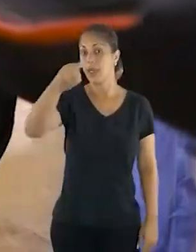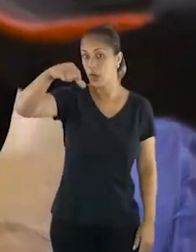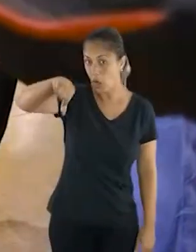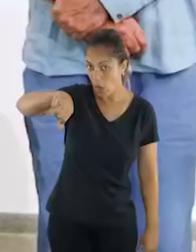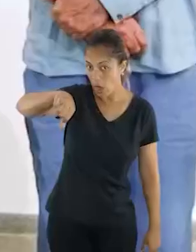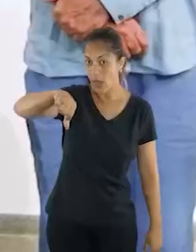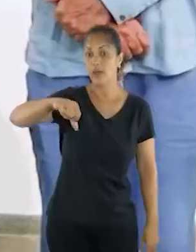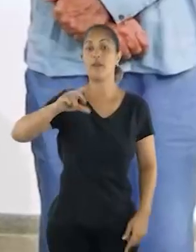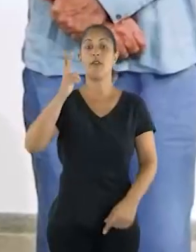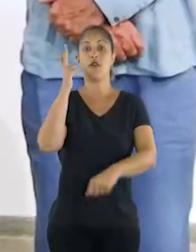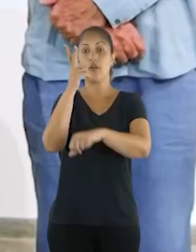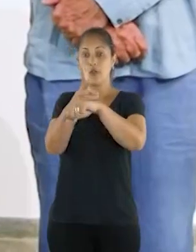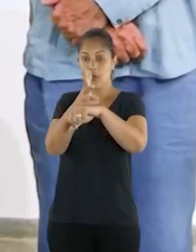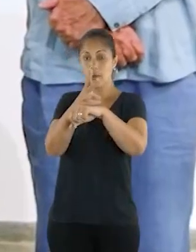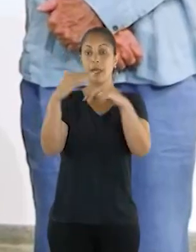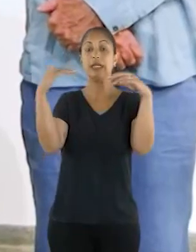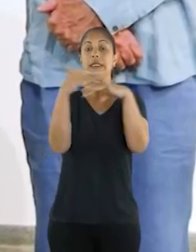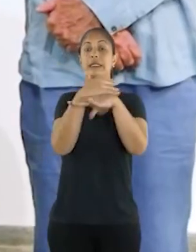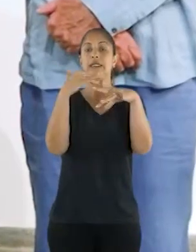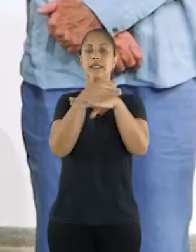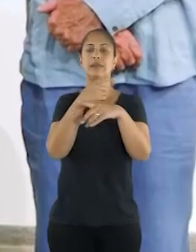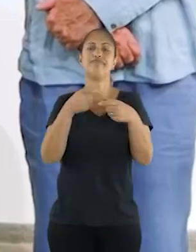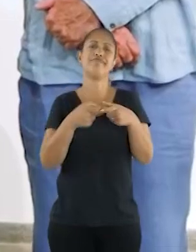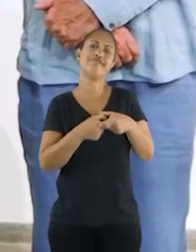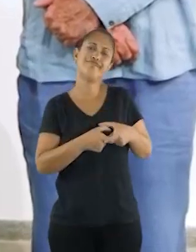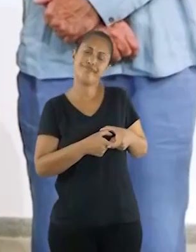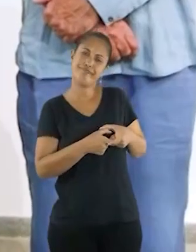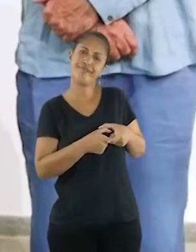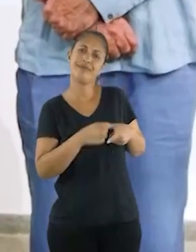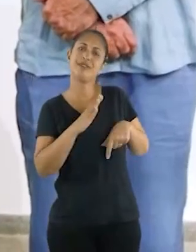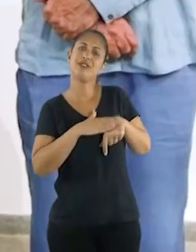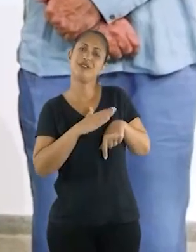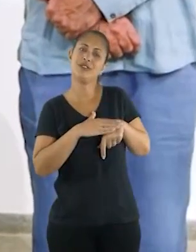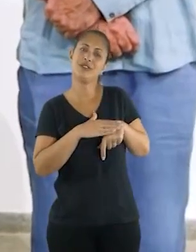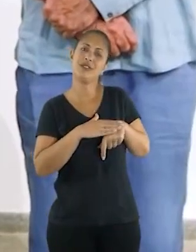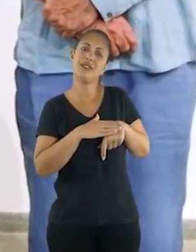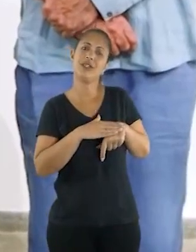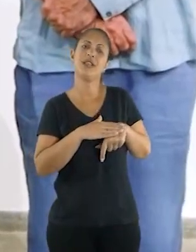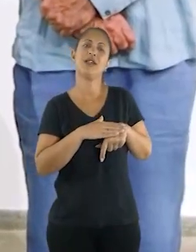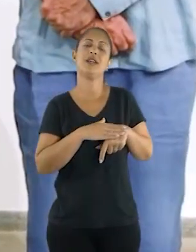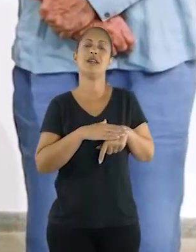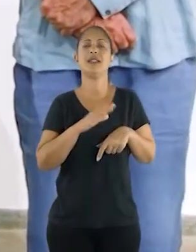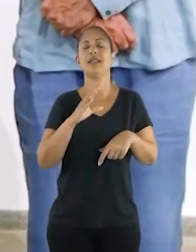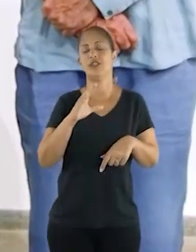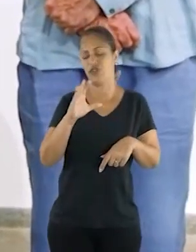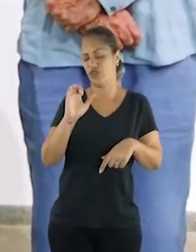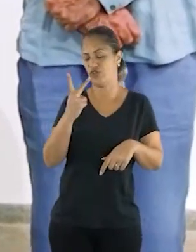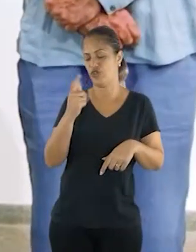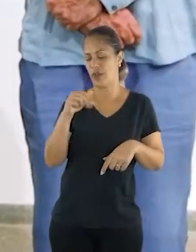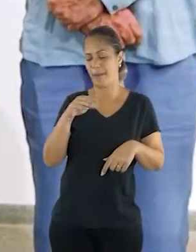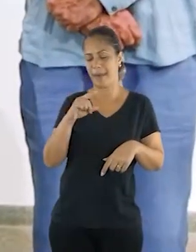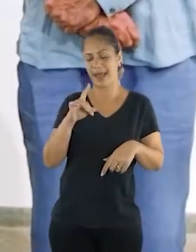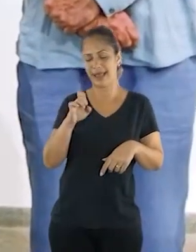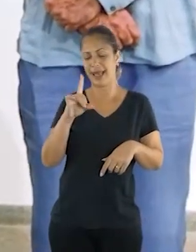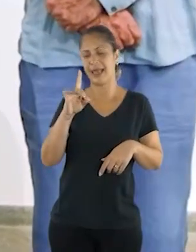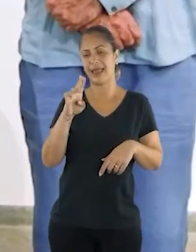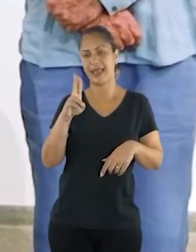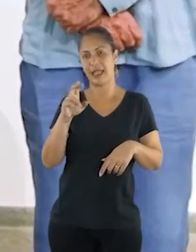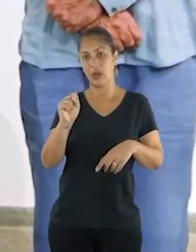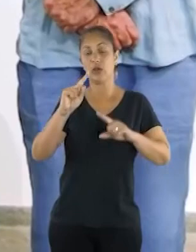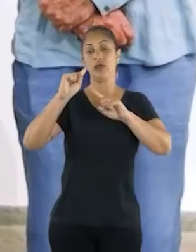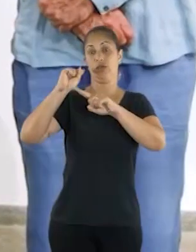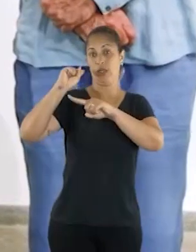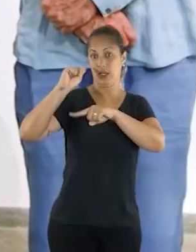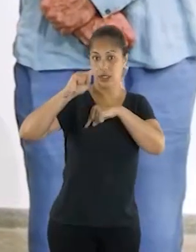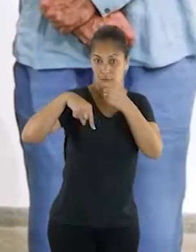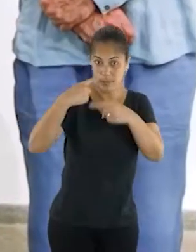1969 e filmada numa cidadezinha desse tamanhozinho, chamada Brejo da Madre de Deus, que depois viria a se